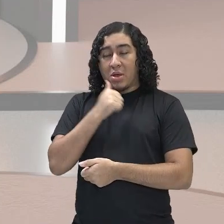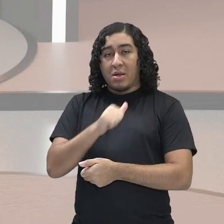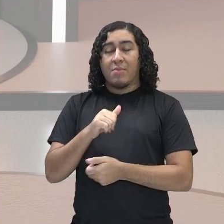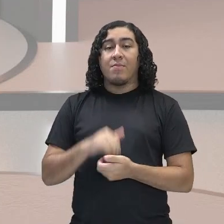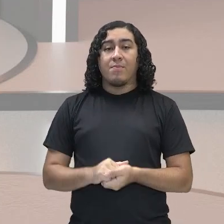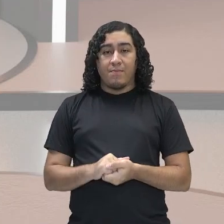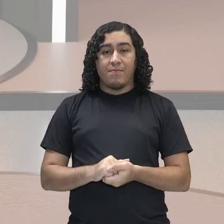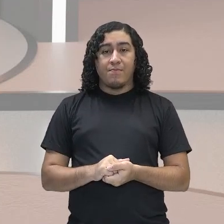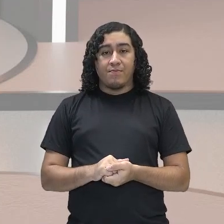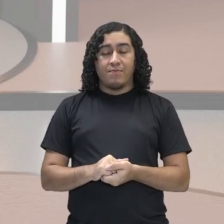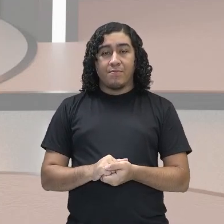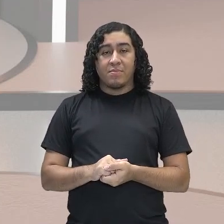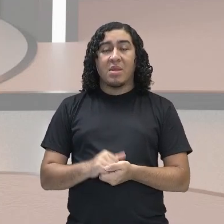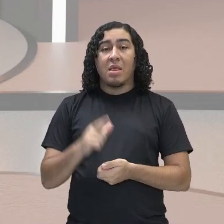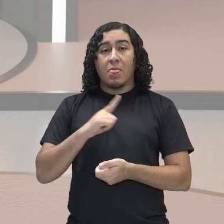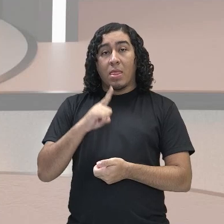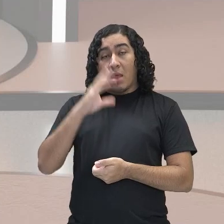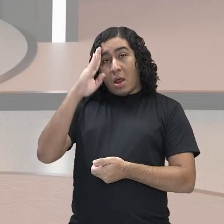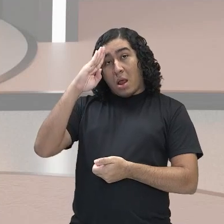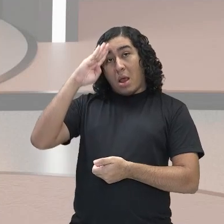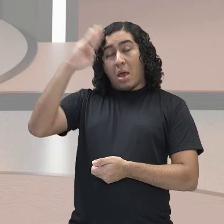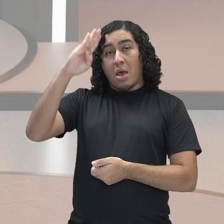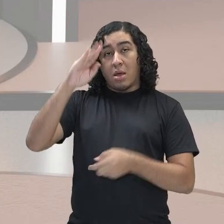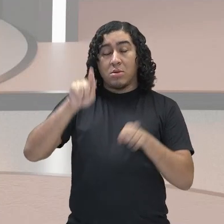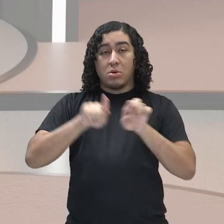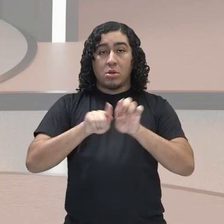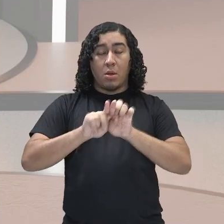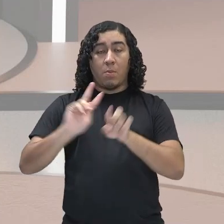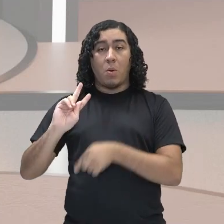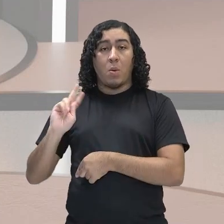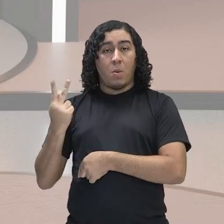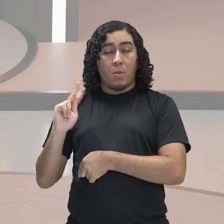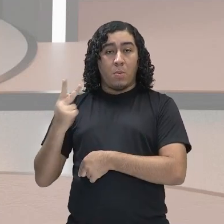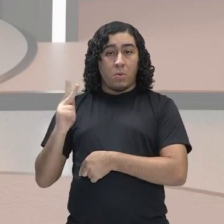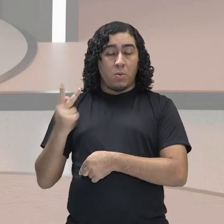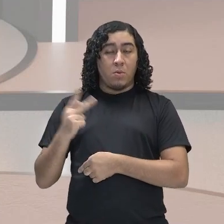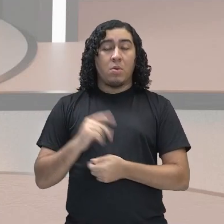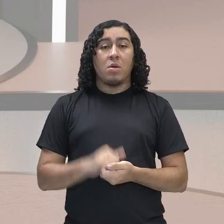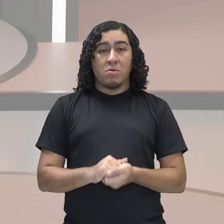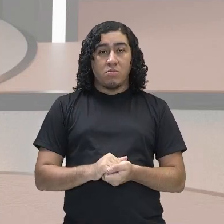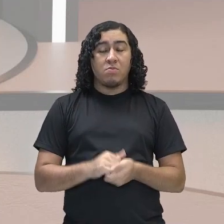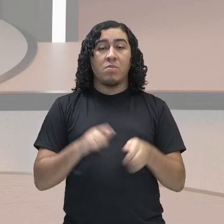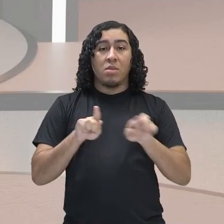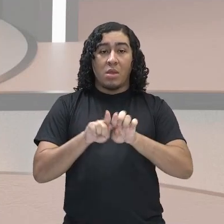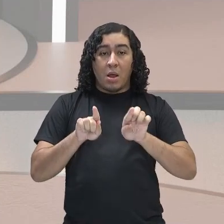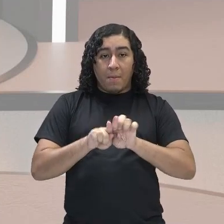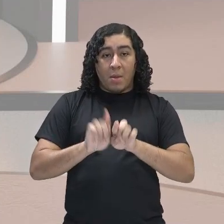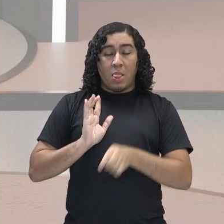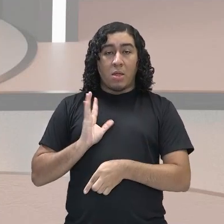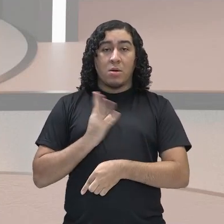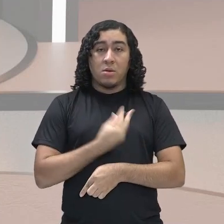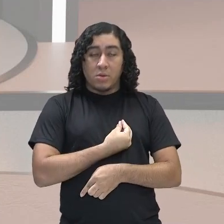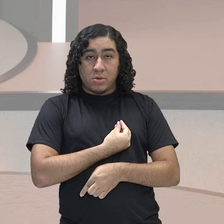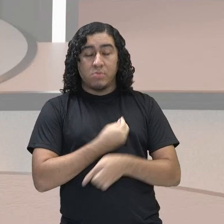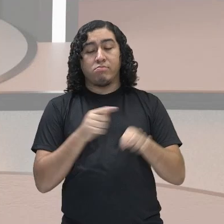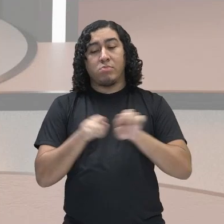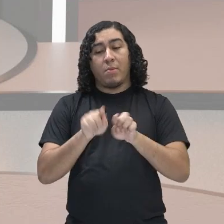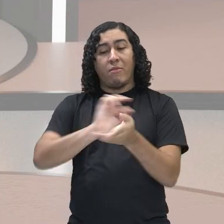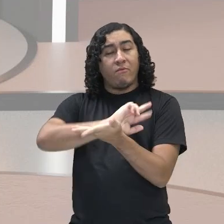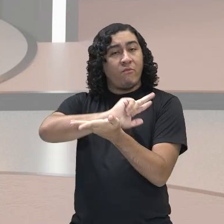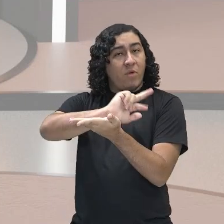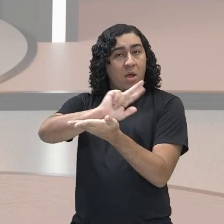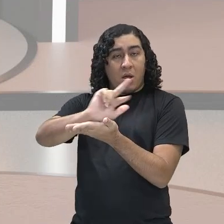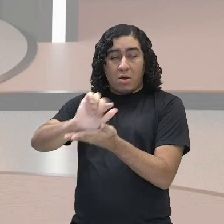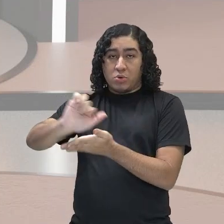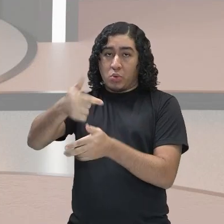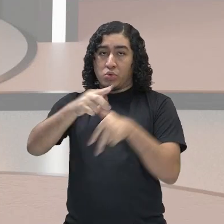entre heterossexuais, entre homossexuais, transgêneros e demais